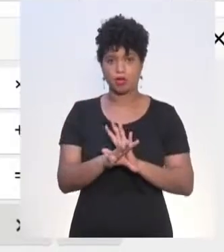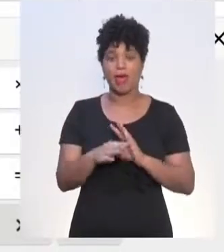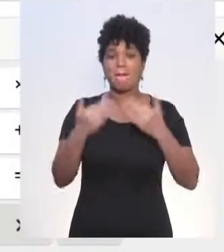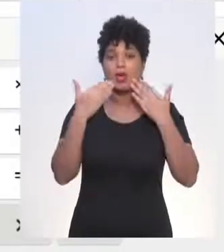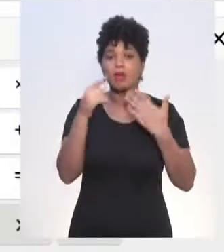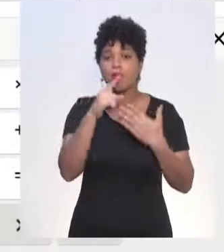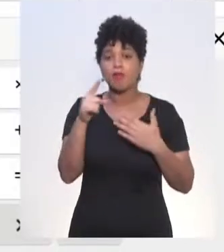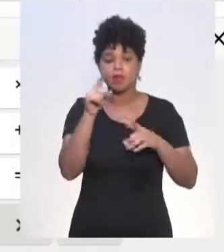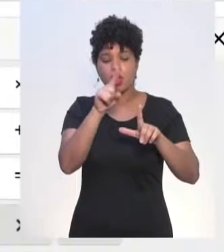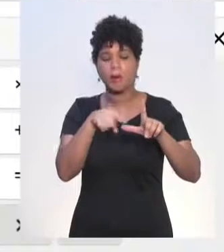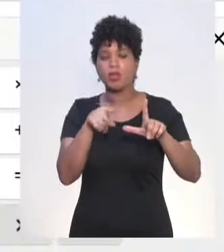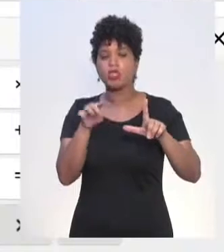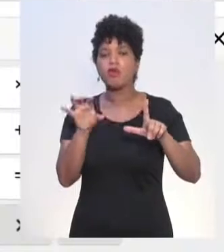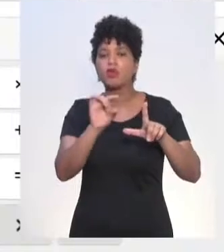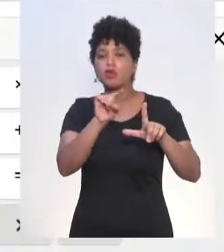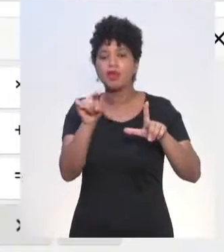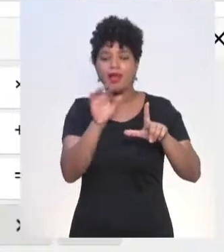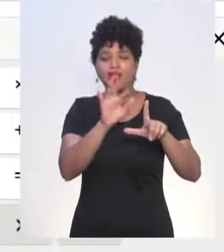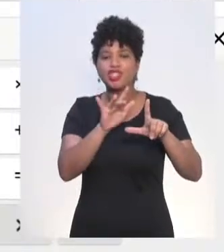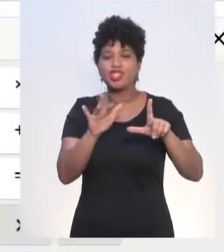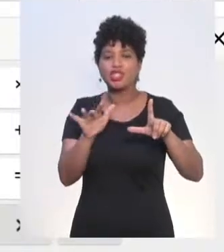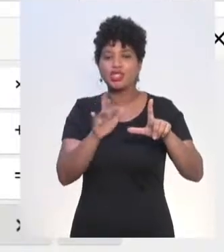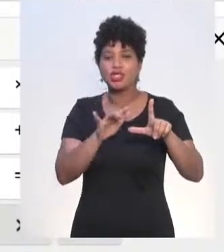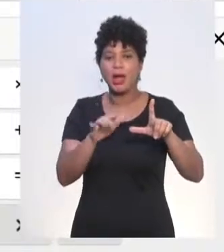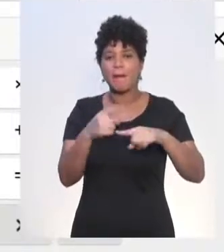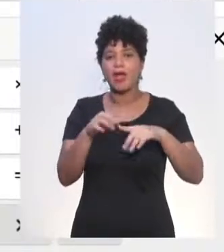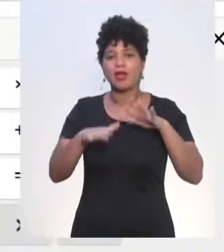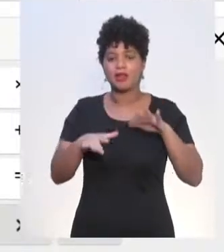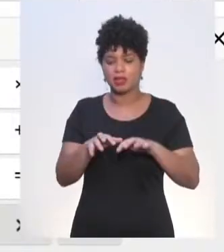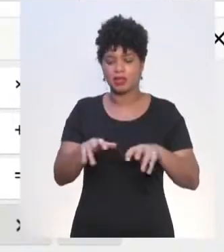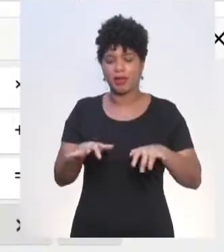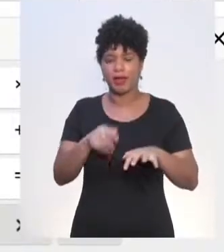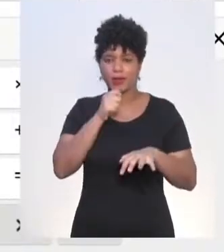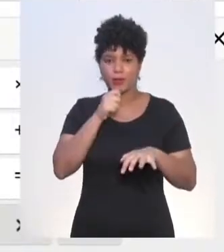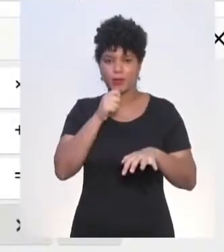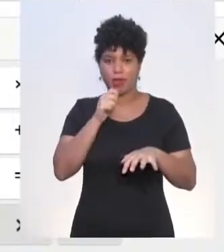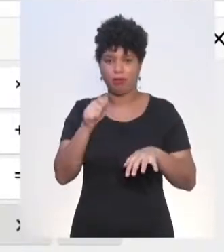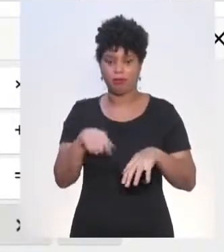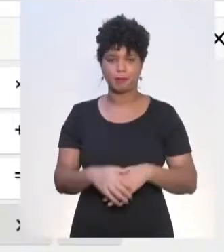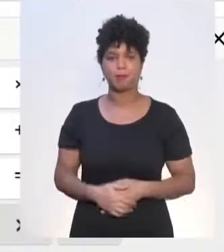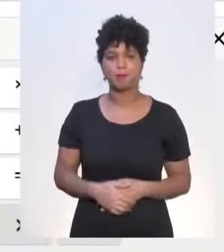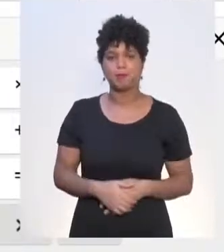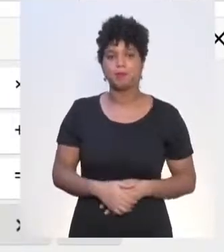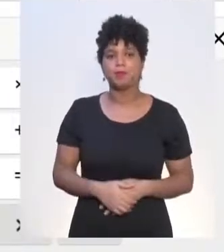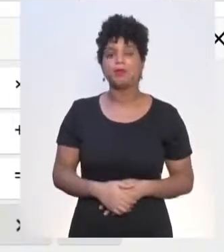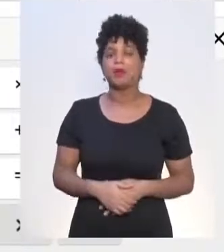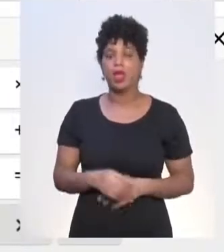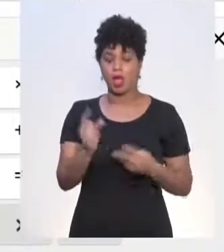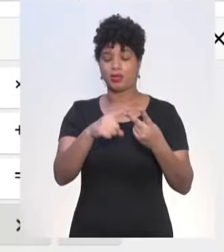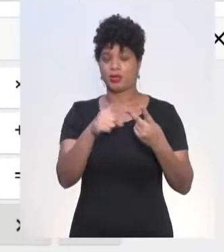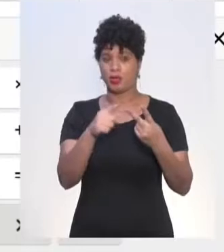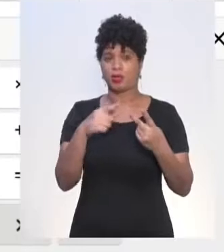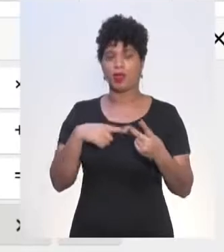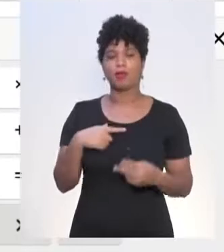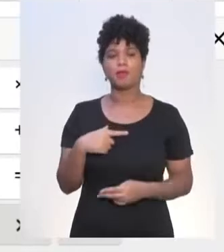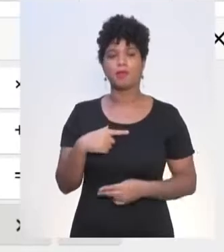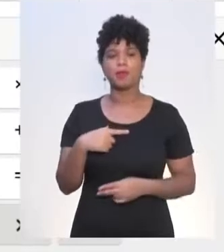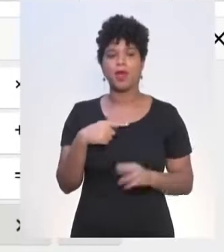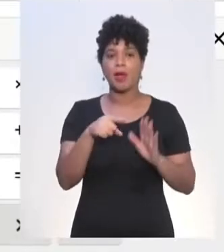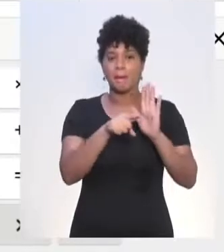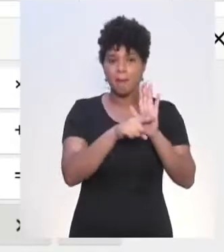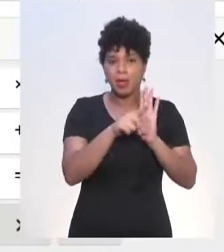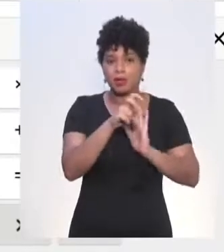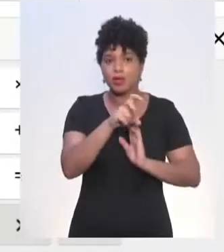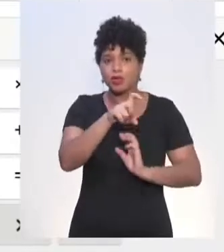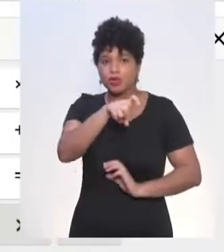aba aqui é para digitar, às vezes você não tem mouse, não tem teclado, desculpa. Aí a outra, menos 5x,